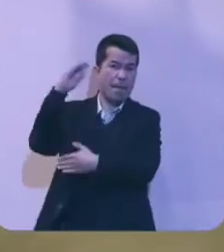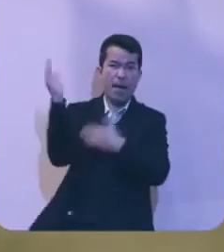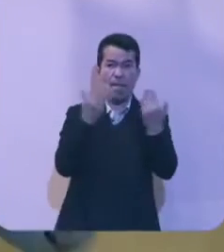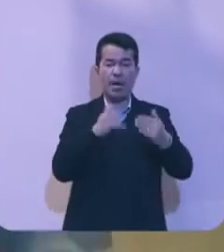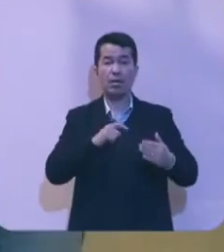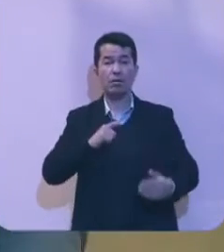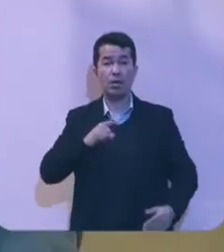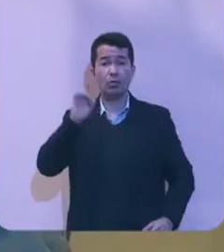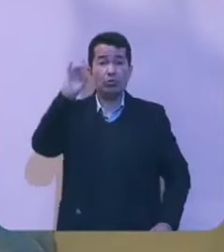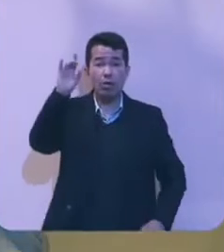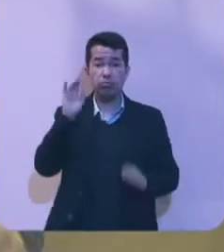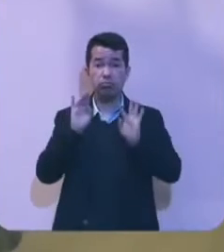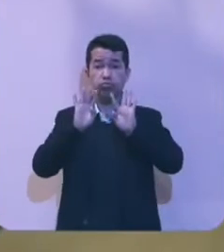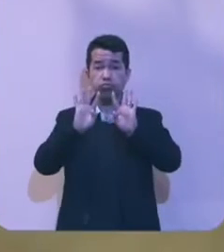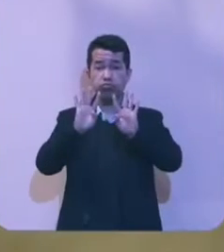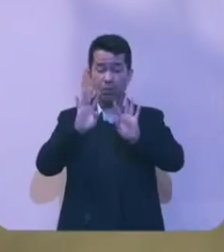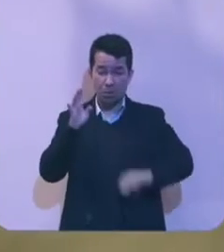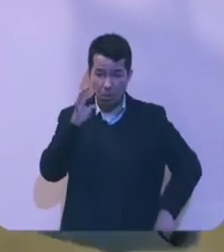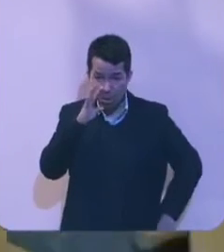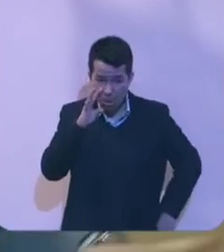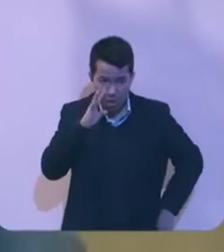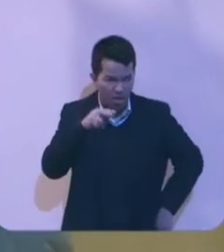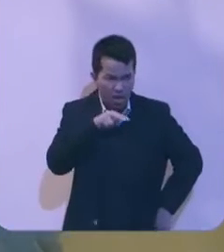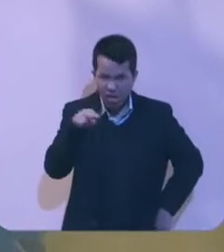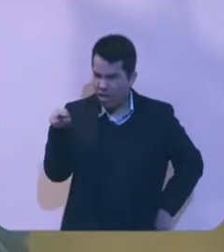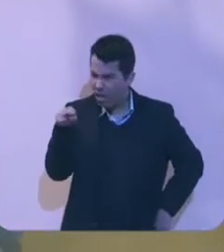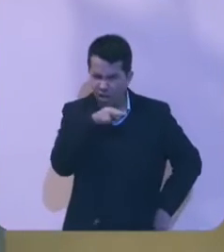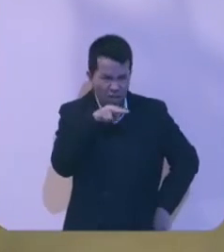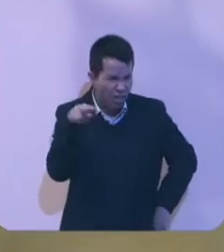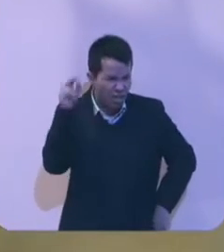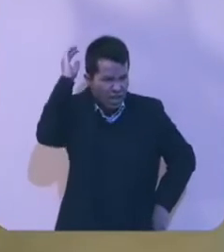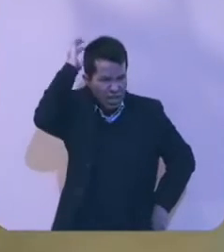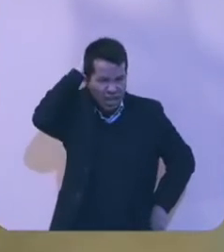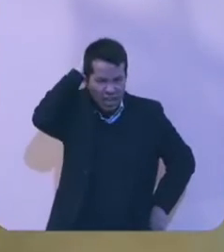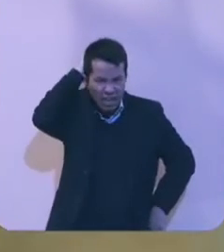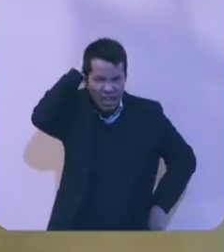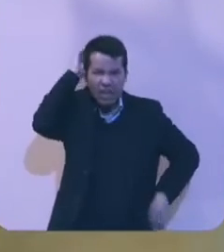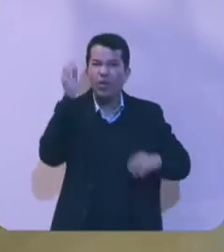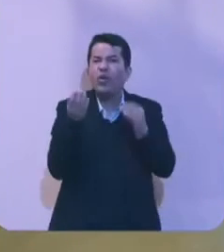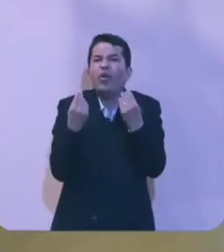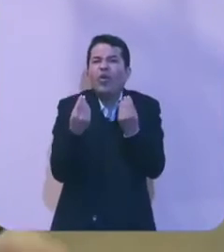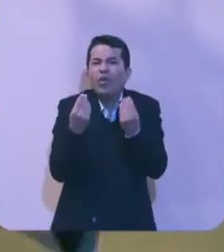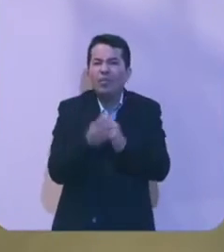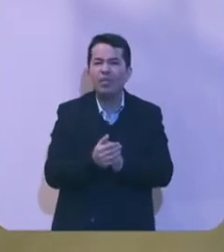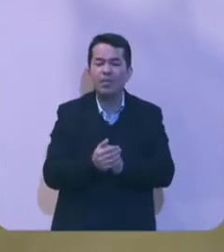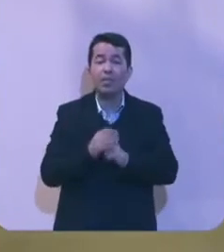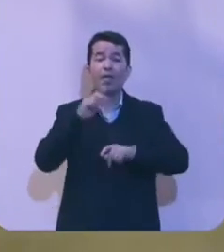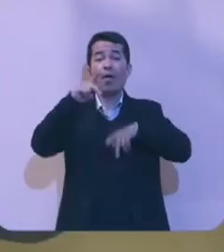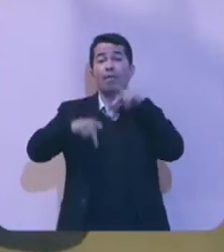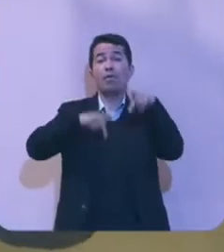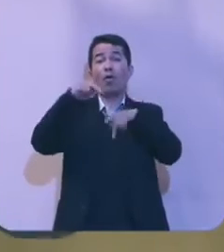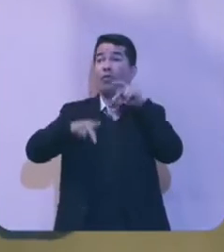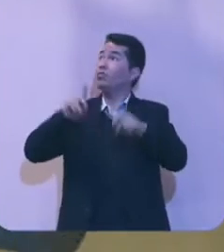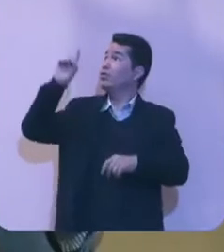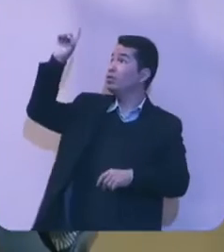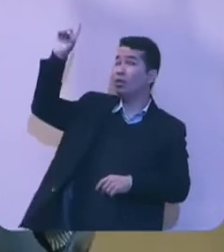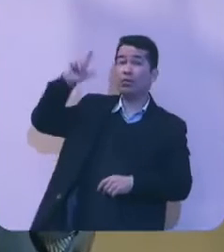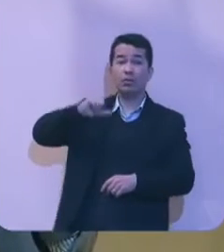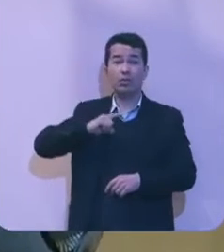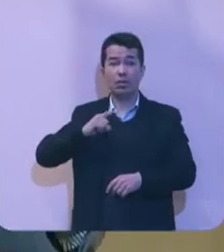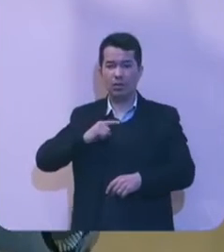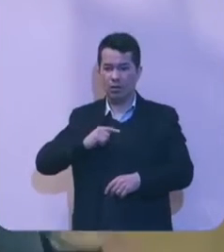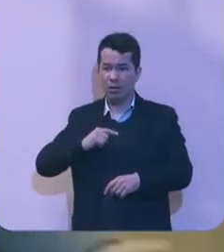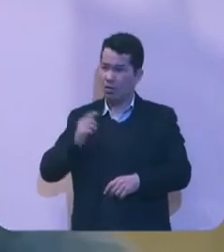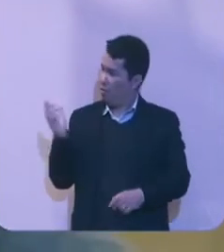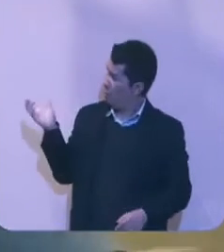a batalha terminou e os despojos ficaram jogados no chão, o povo de Deus saiu louvando a Deus e